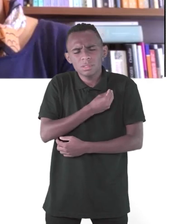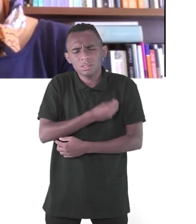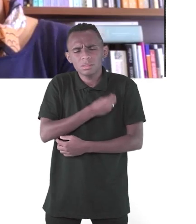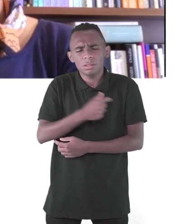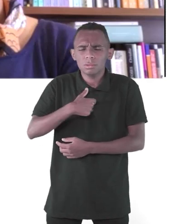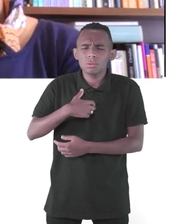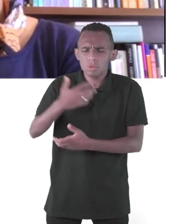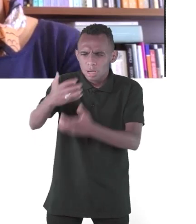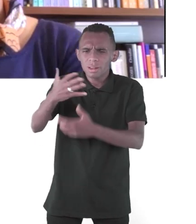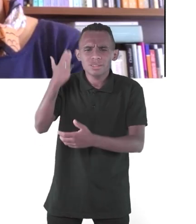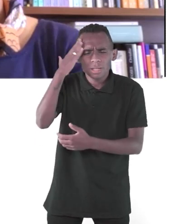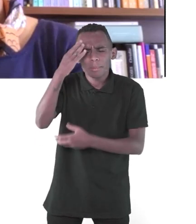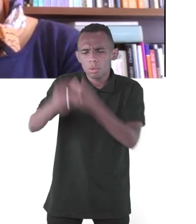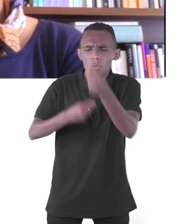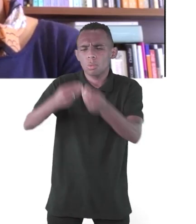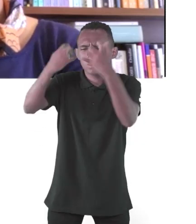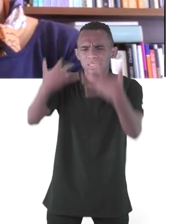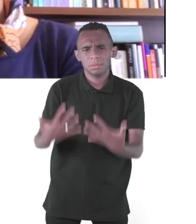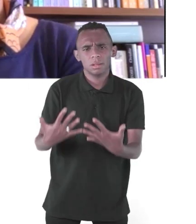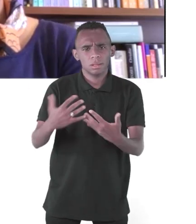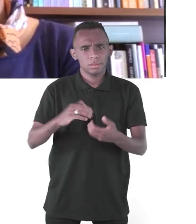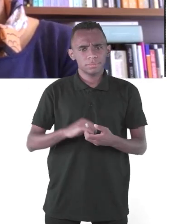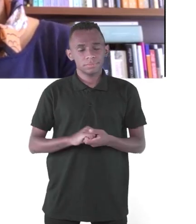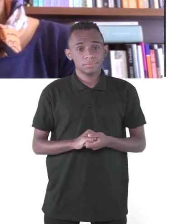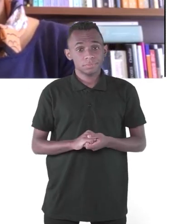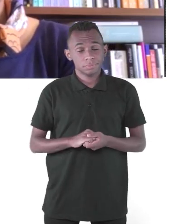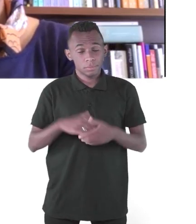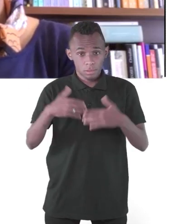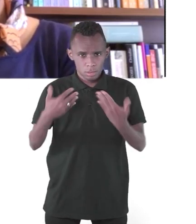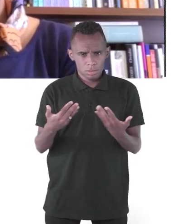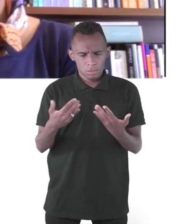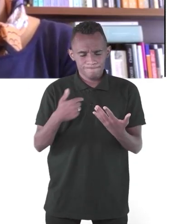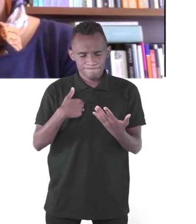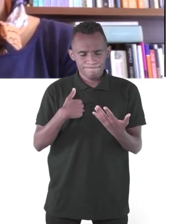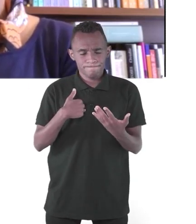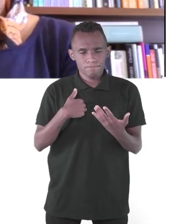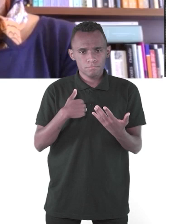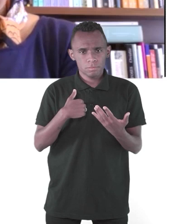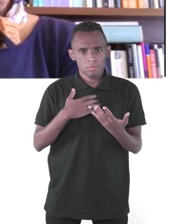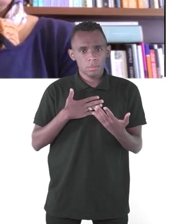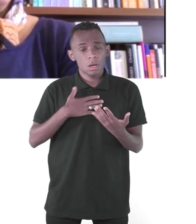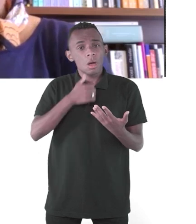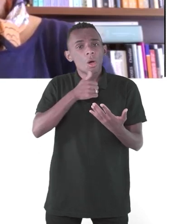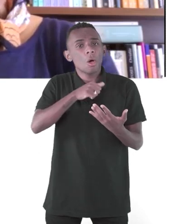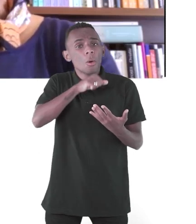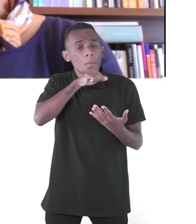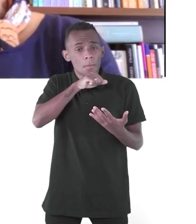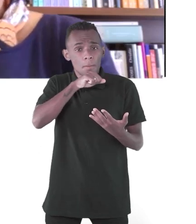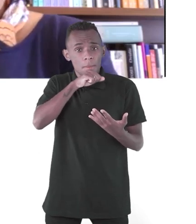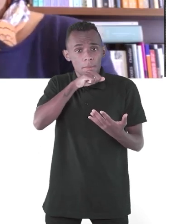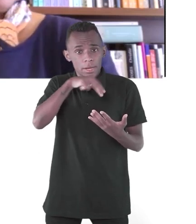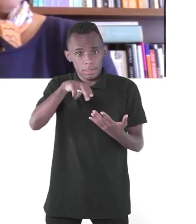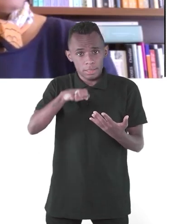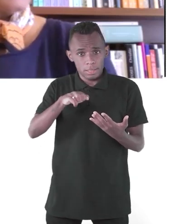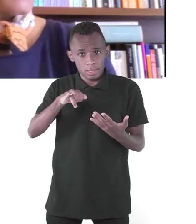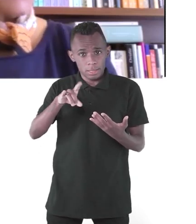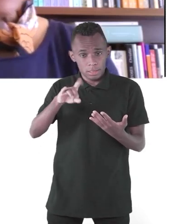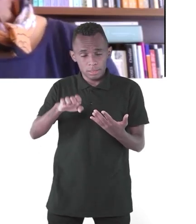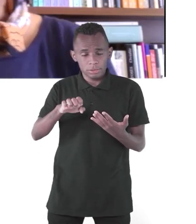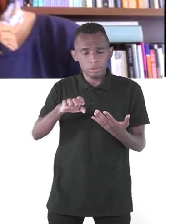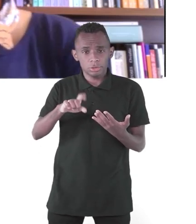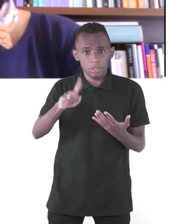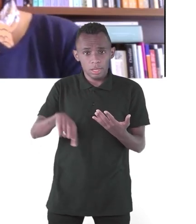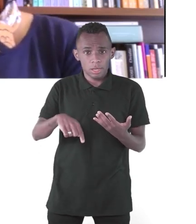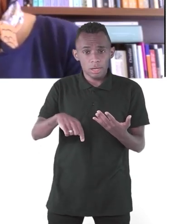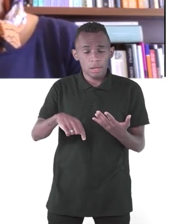mas eu estou um pouco curioso para saber como é que a literatura entrou na sua vida primeiro. Olha, eu tenho uma mãe, minha mãe, Dona